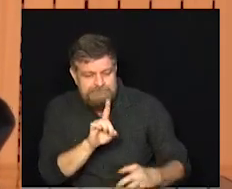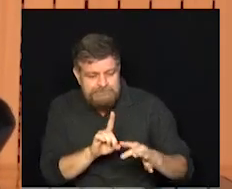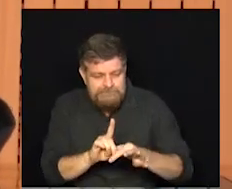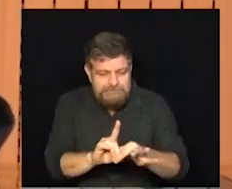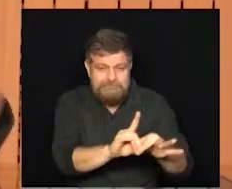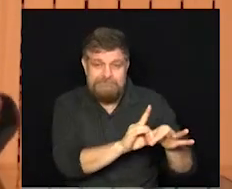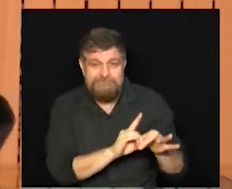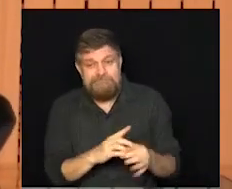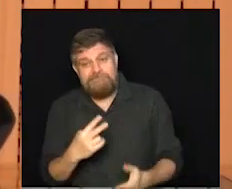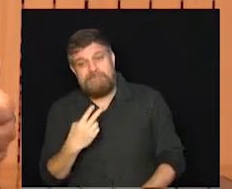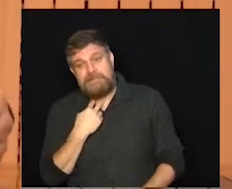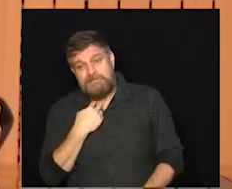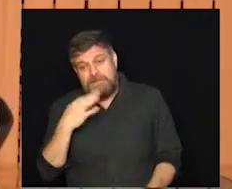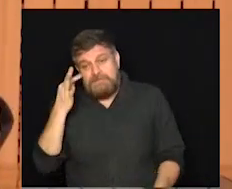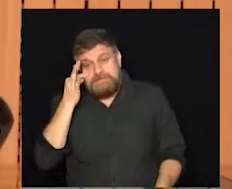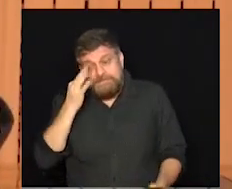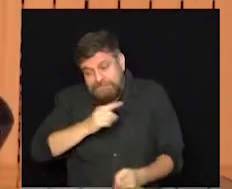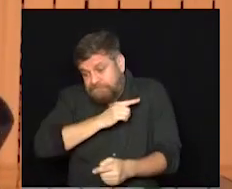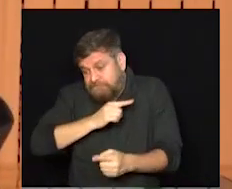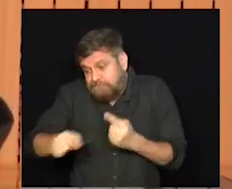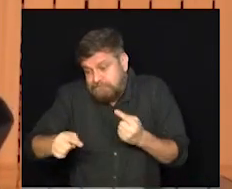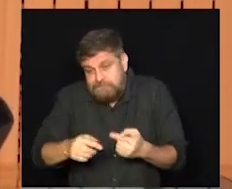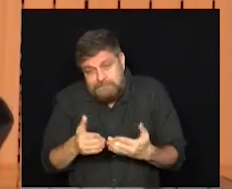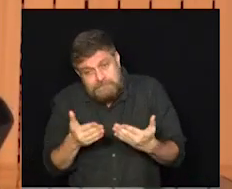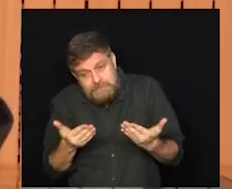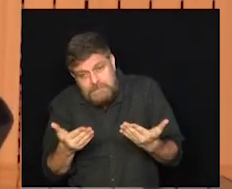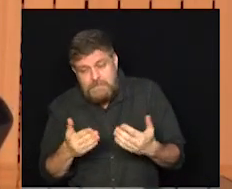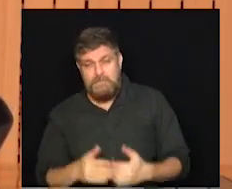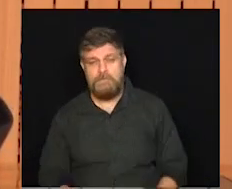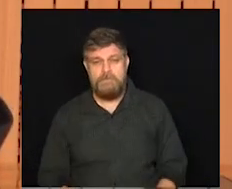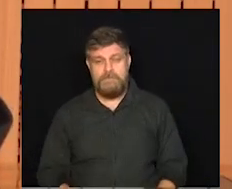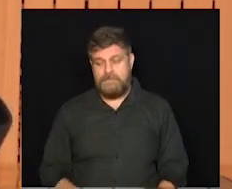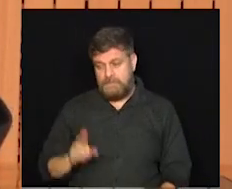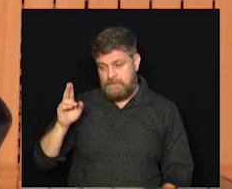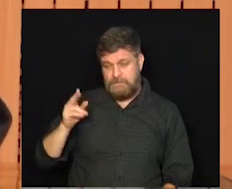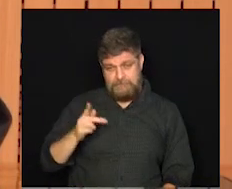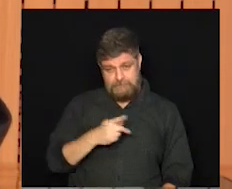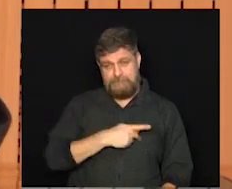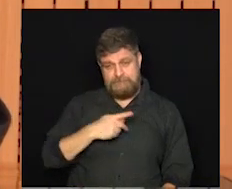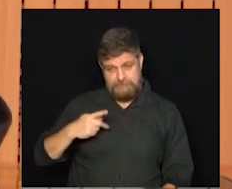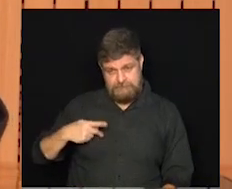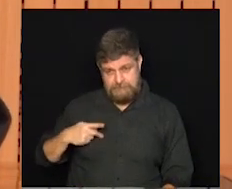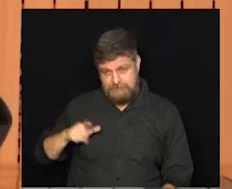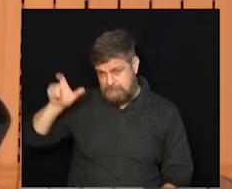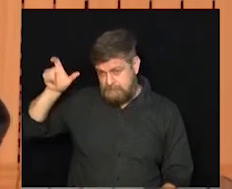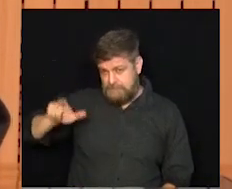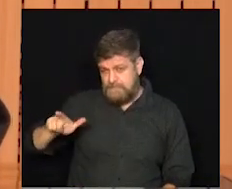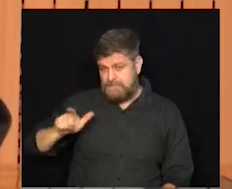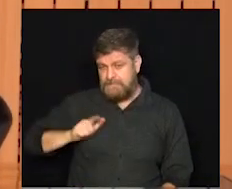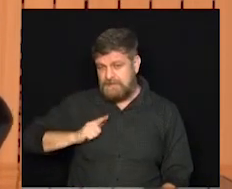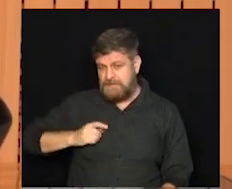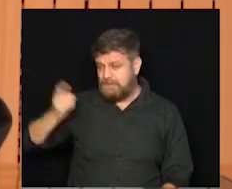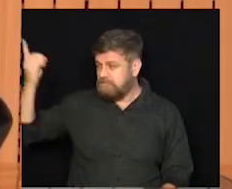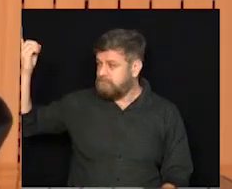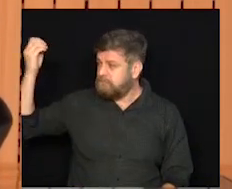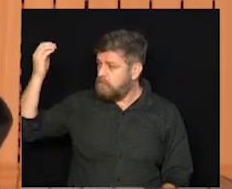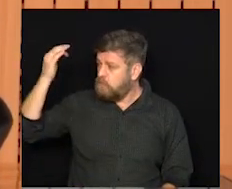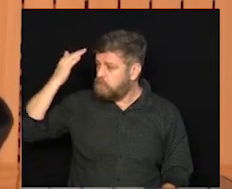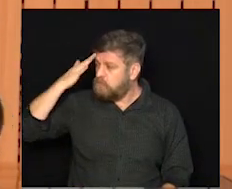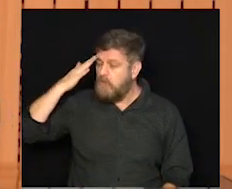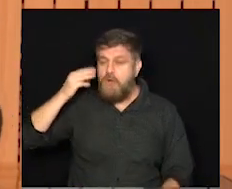não está podendo fazer os eventos presenciais, mas ele tem este dom da